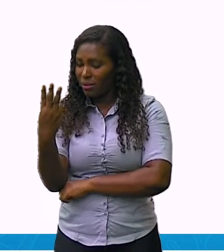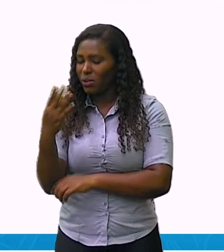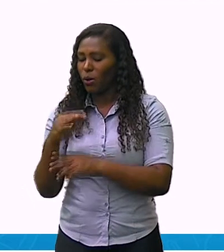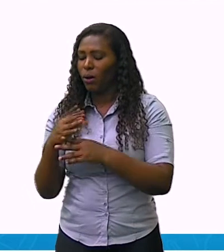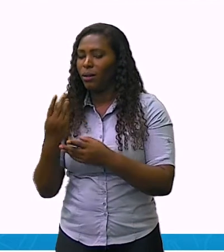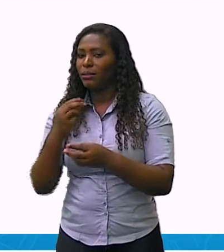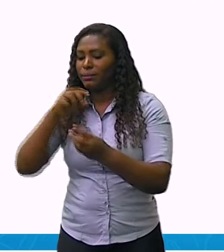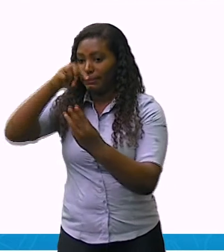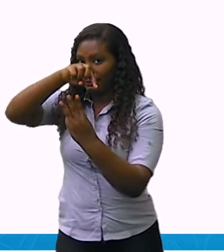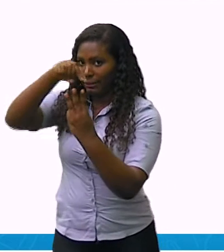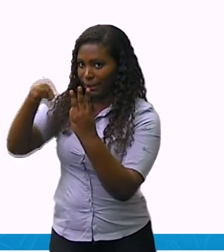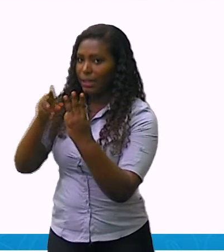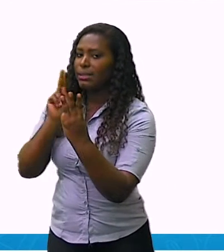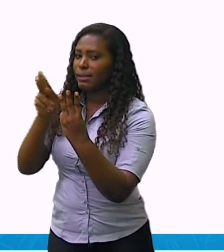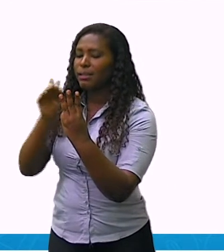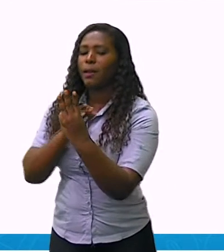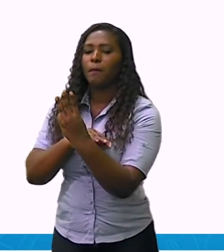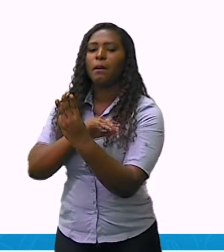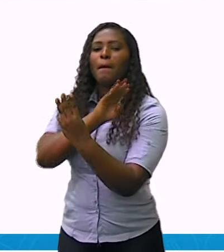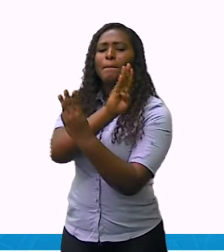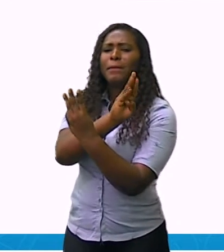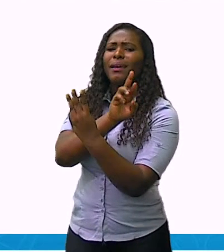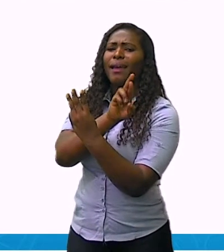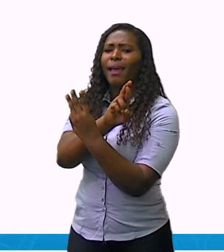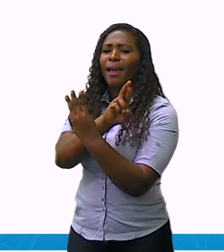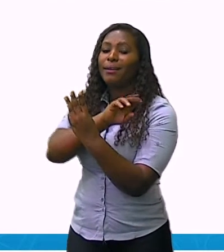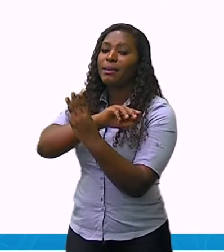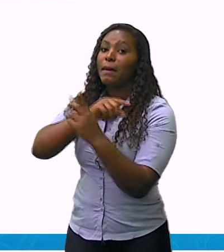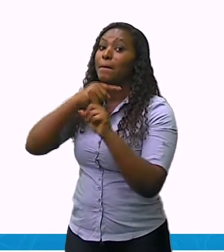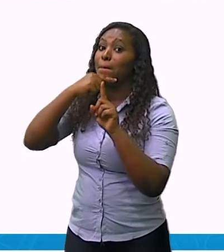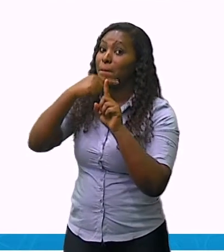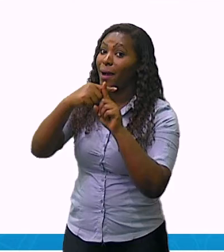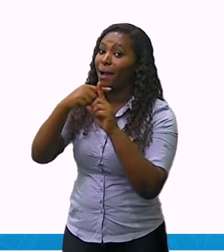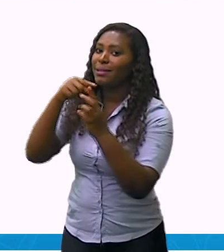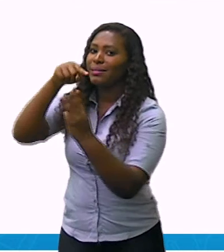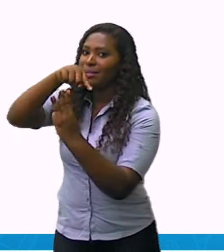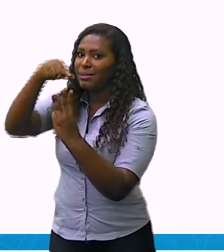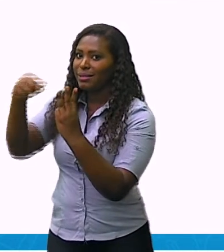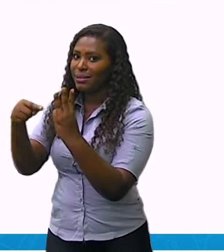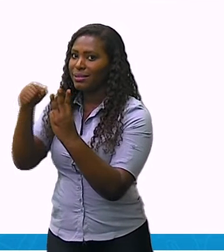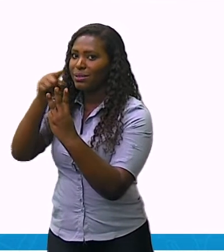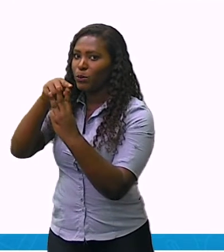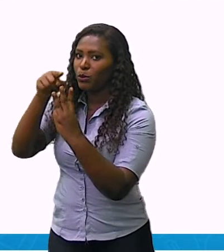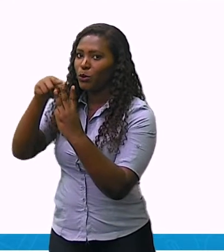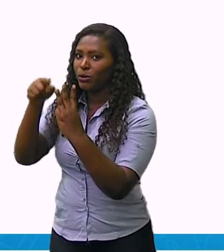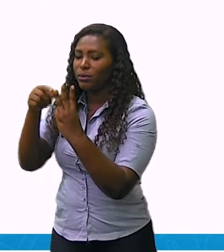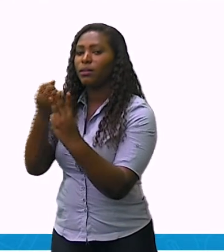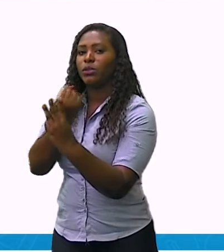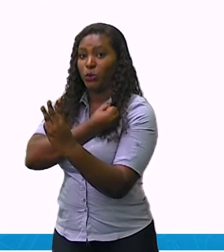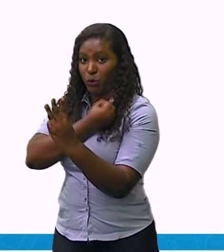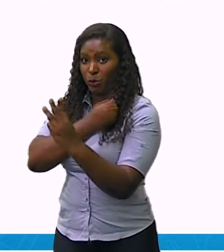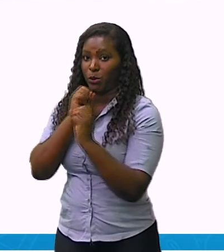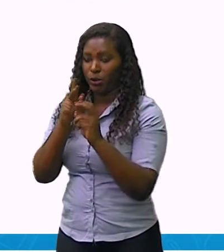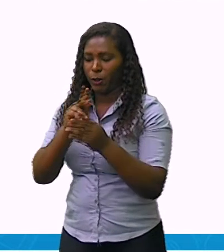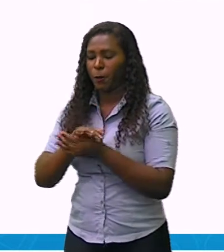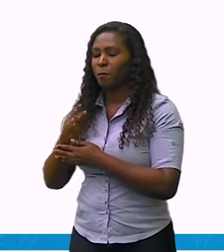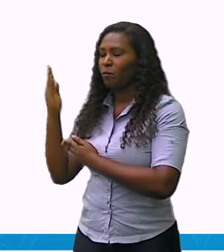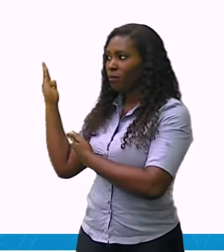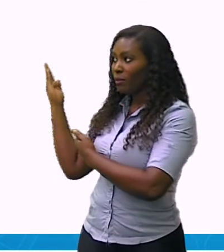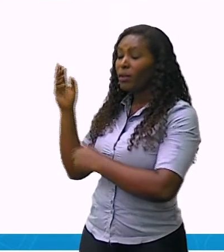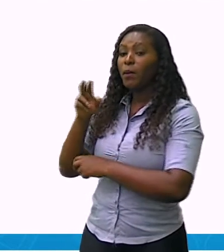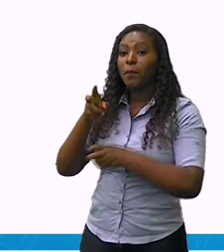agora, algumas imagens que irão representar diferentes tipos de rodovias.